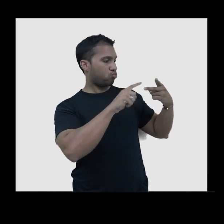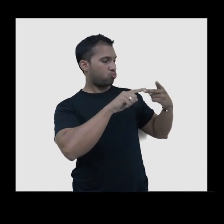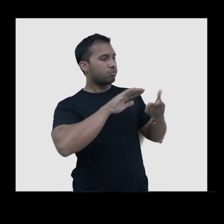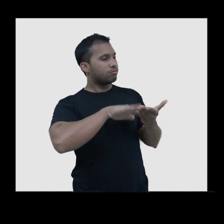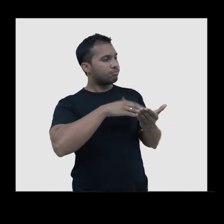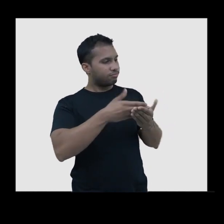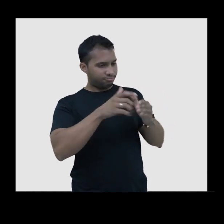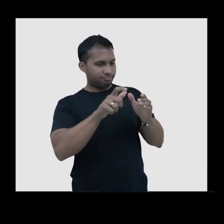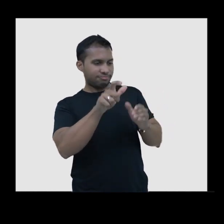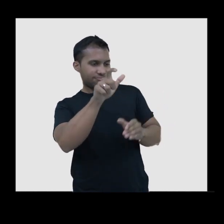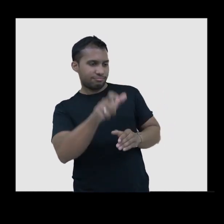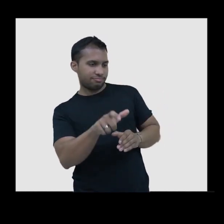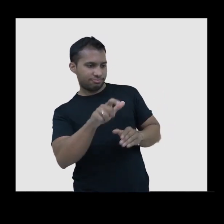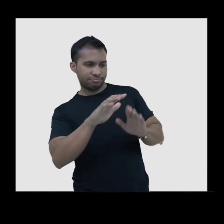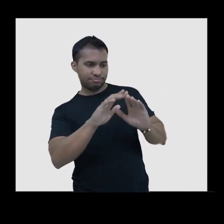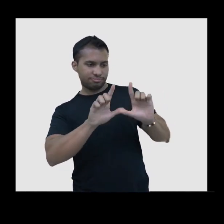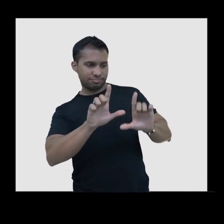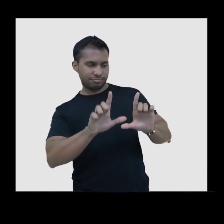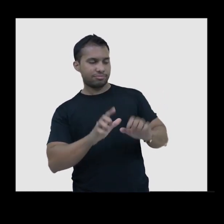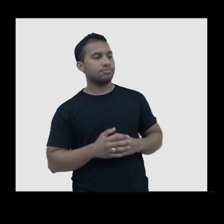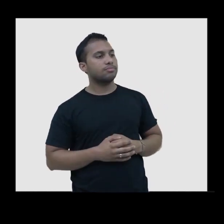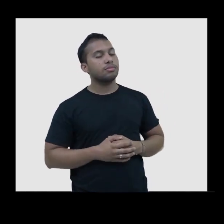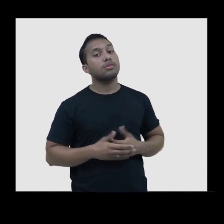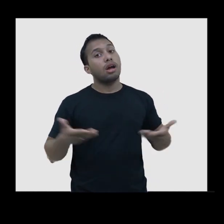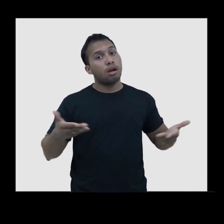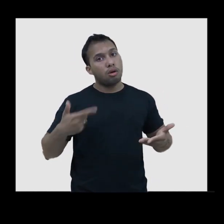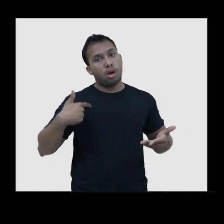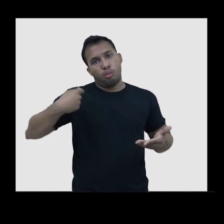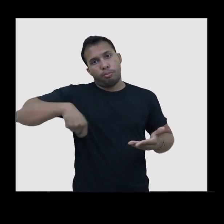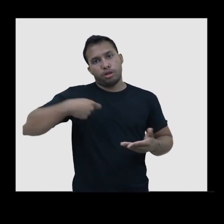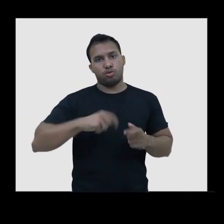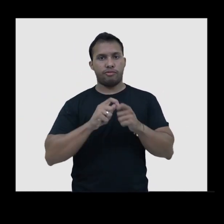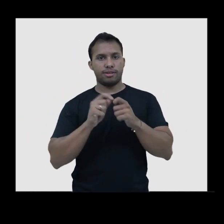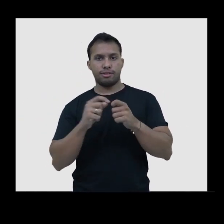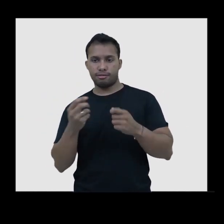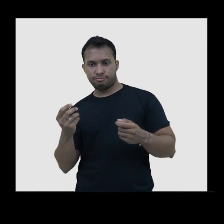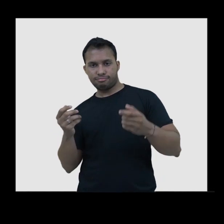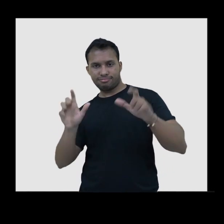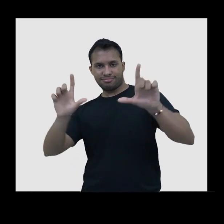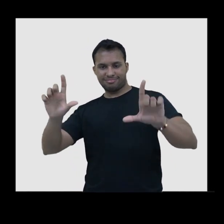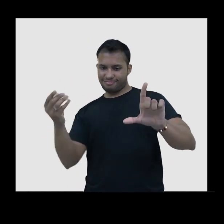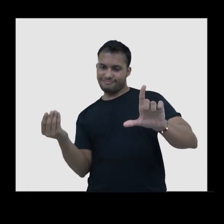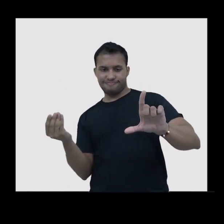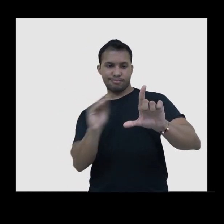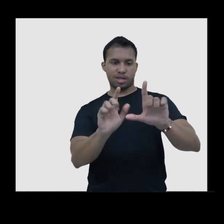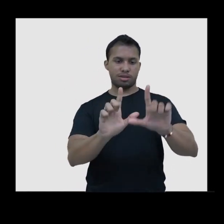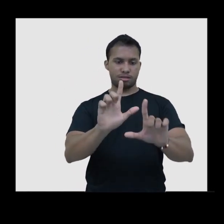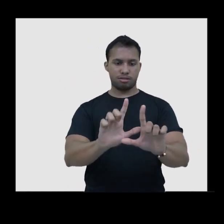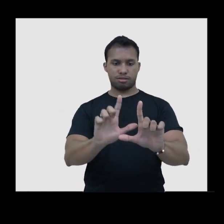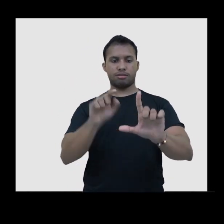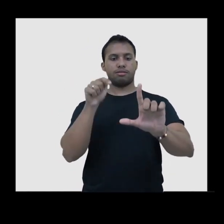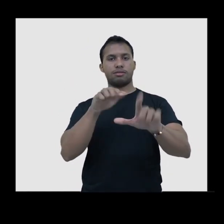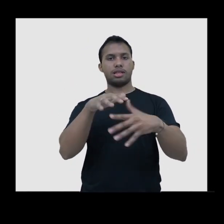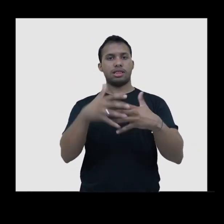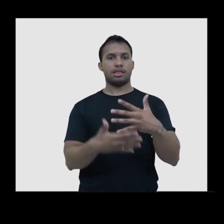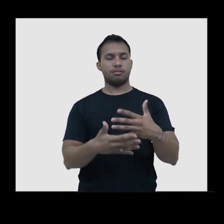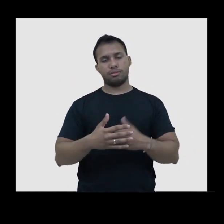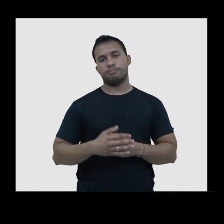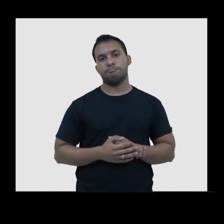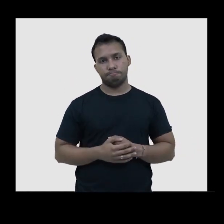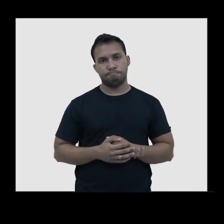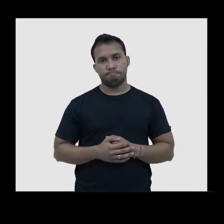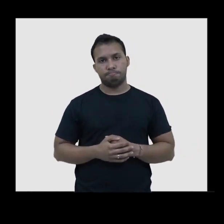no vídeo base, colocar uma janela de libras ali. Bom, o primeiro passo da nossa edição é antes de abrir